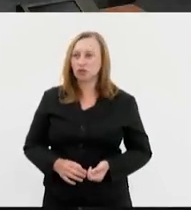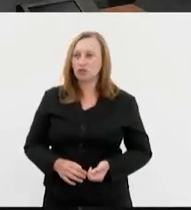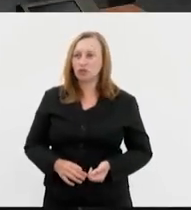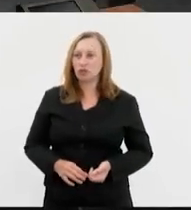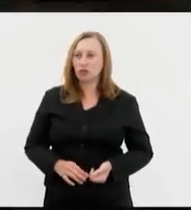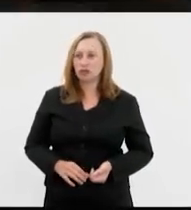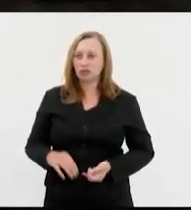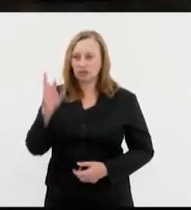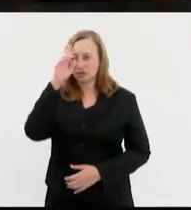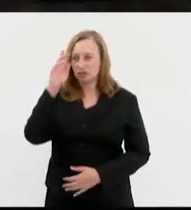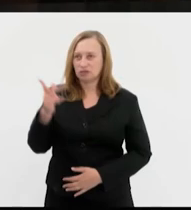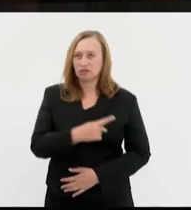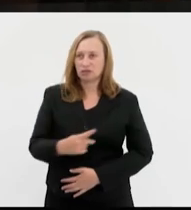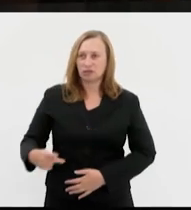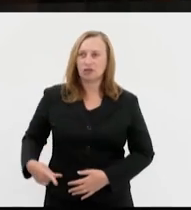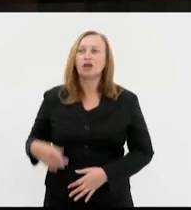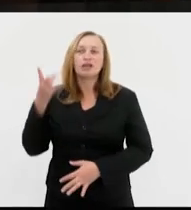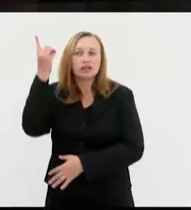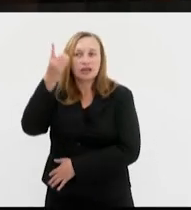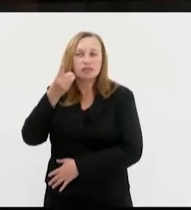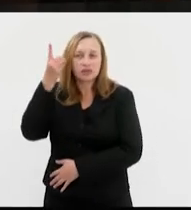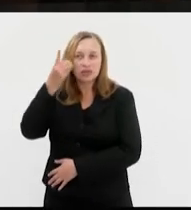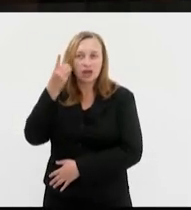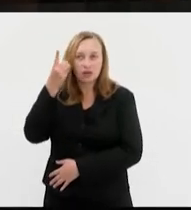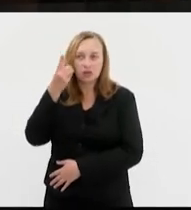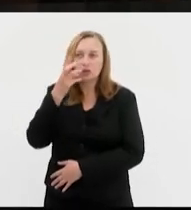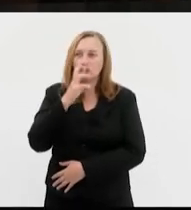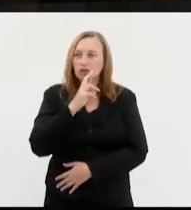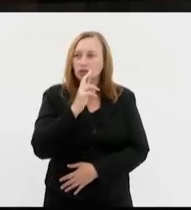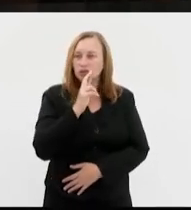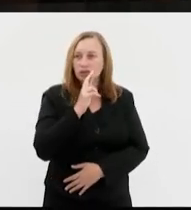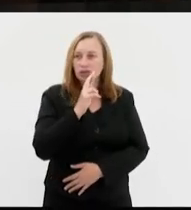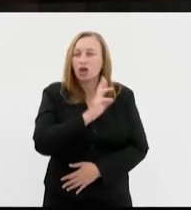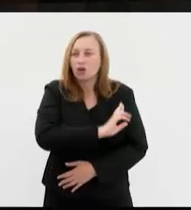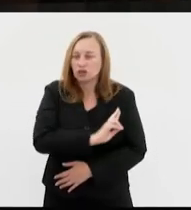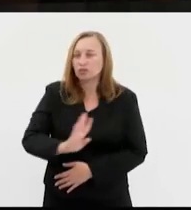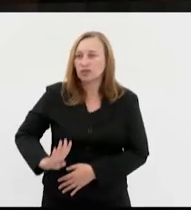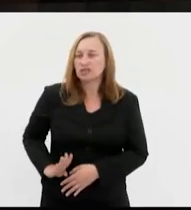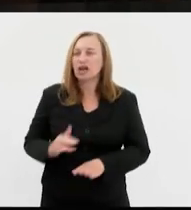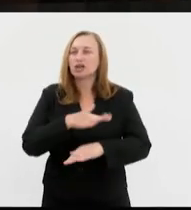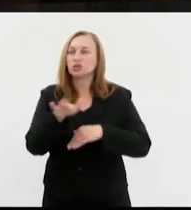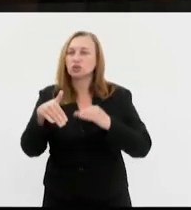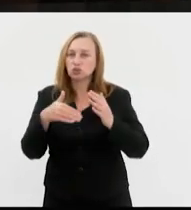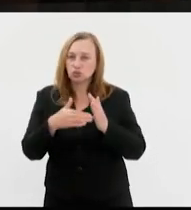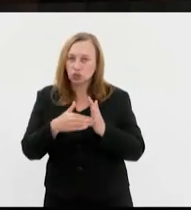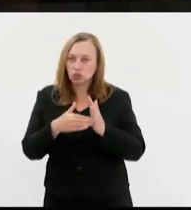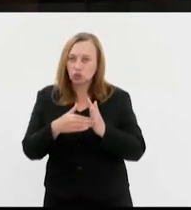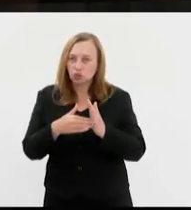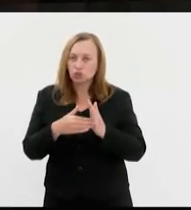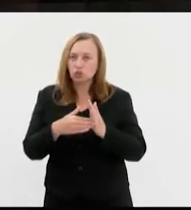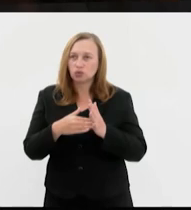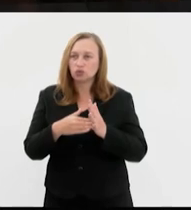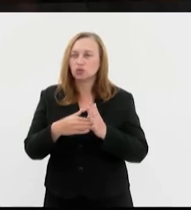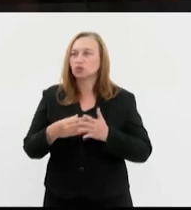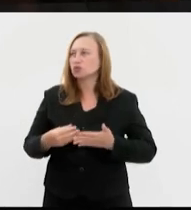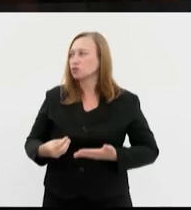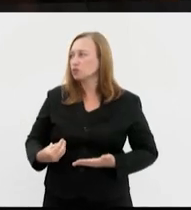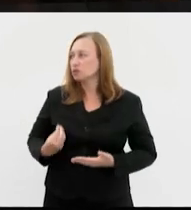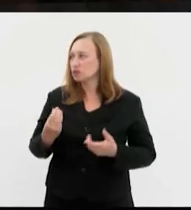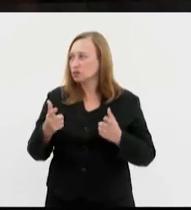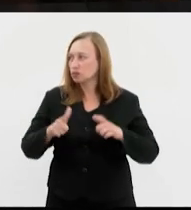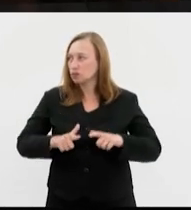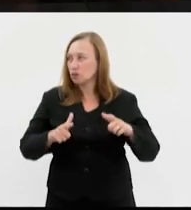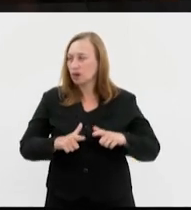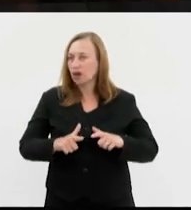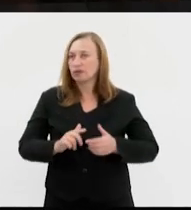Senhor presidente, deputado Rodrigo Bacelar, senhoras e senhores presidentes,